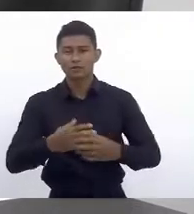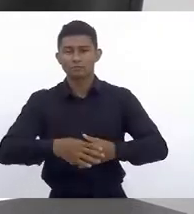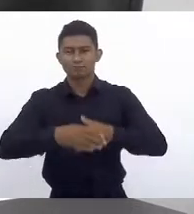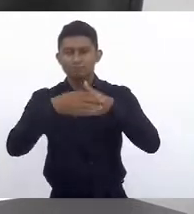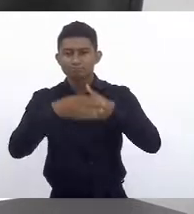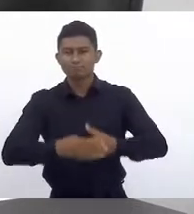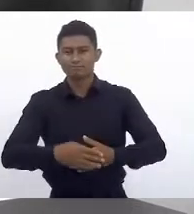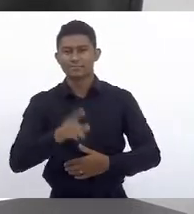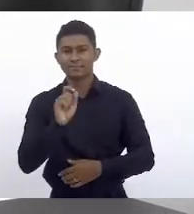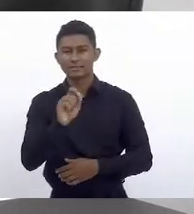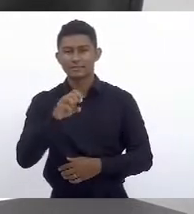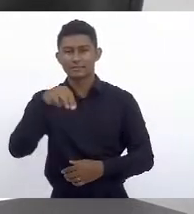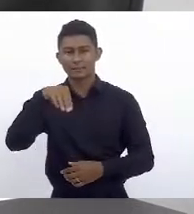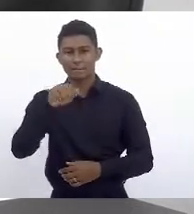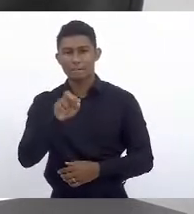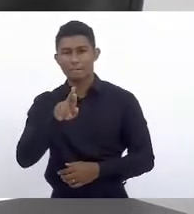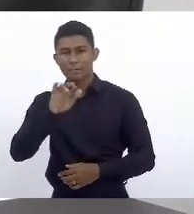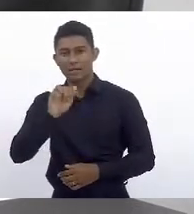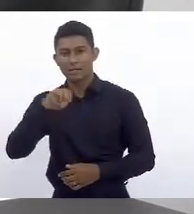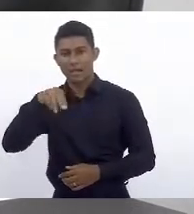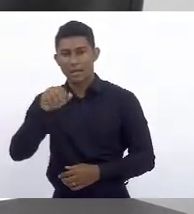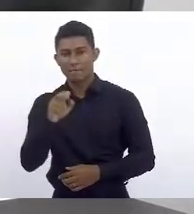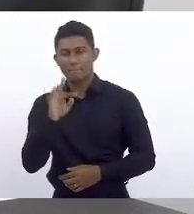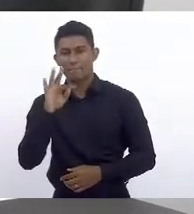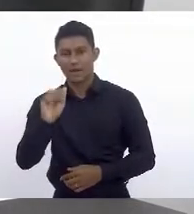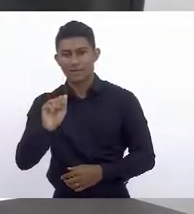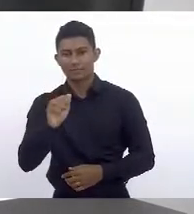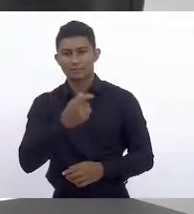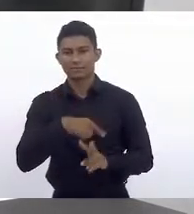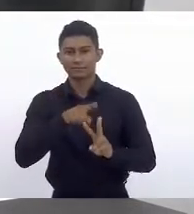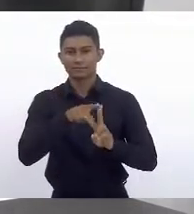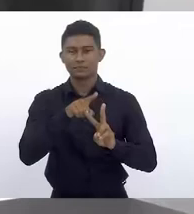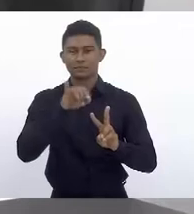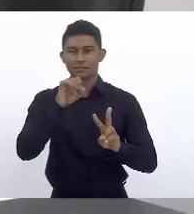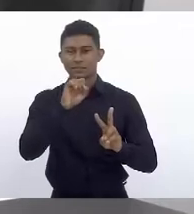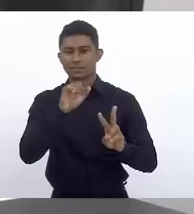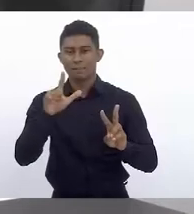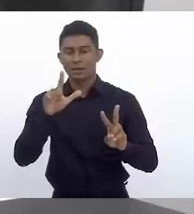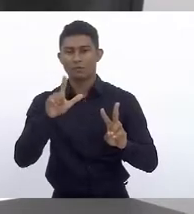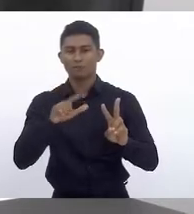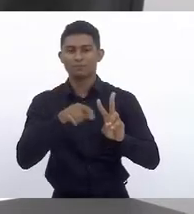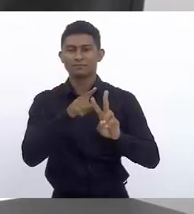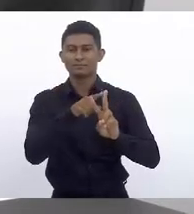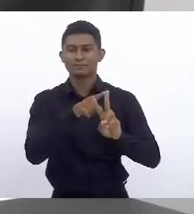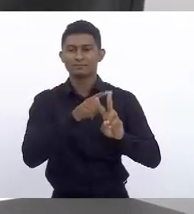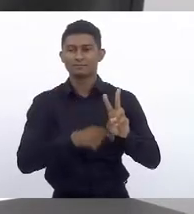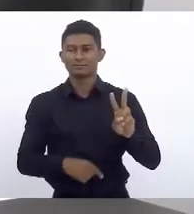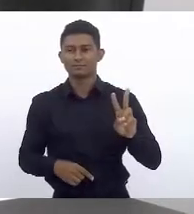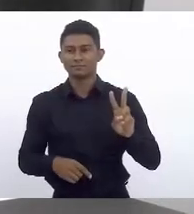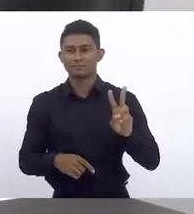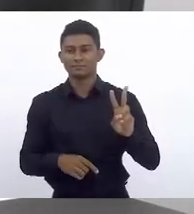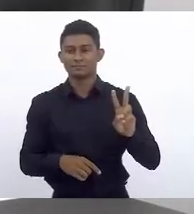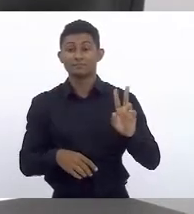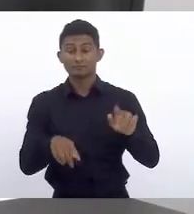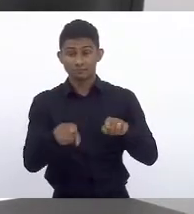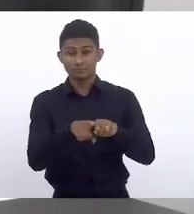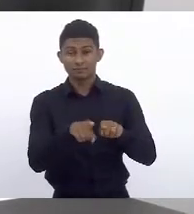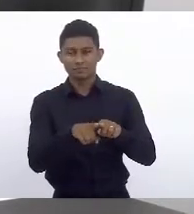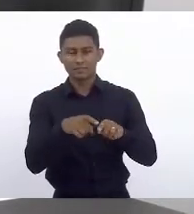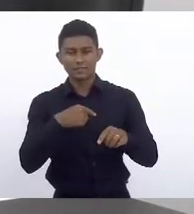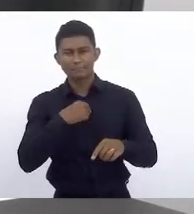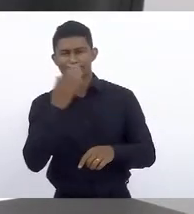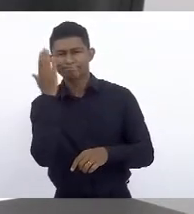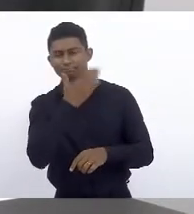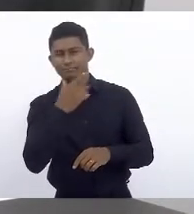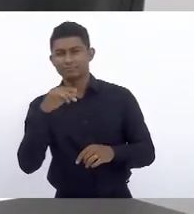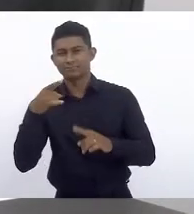Maria Marta, a Isabel, e eu não consigo visualizar aqui o